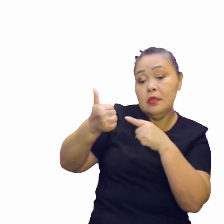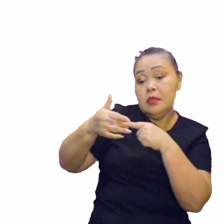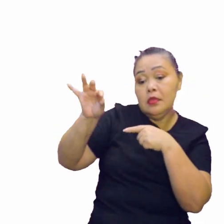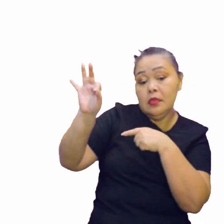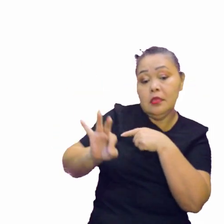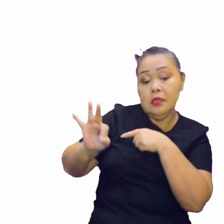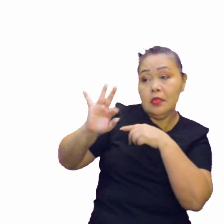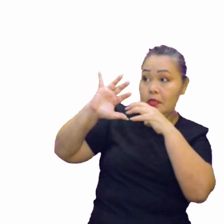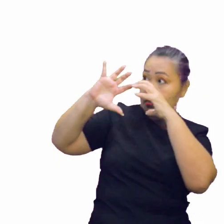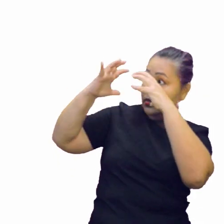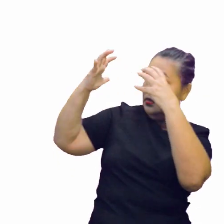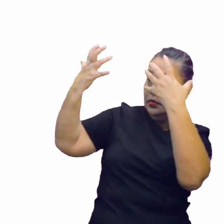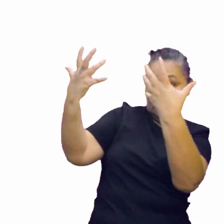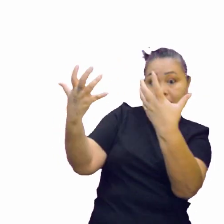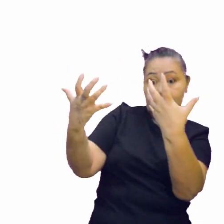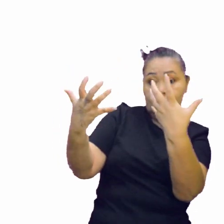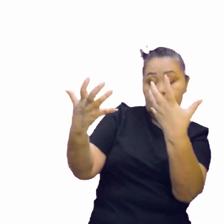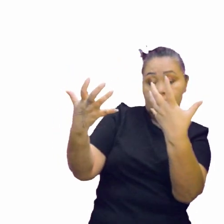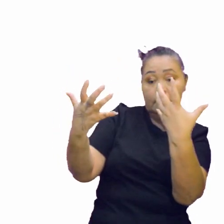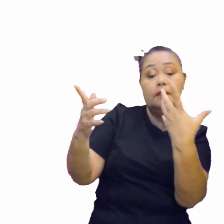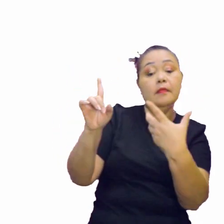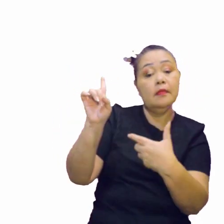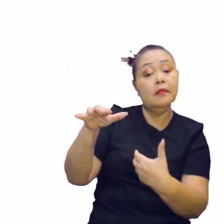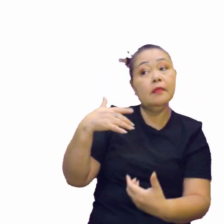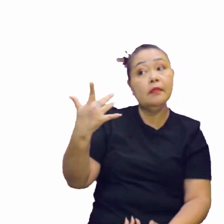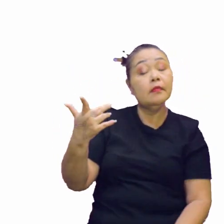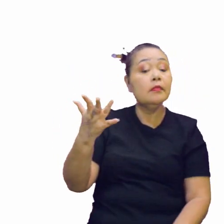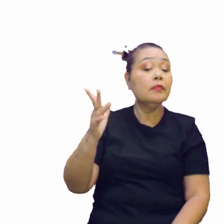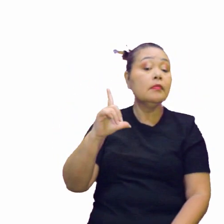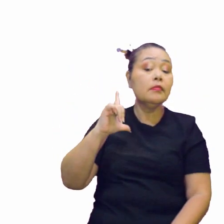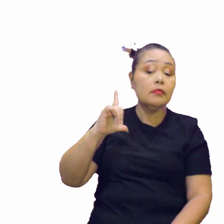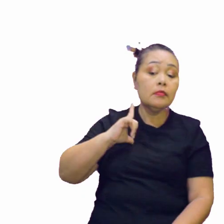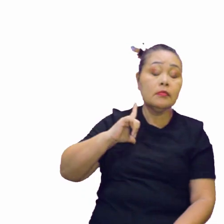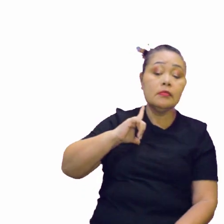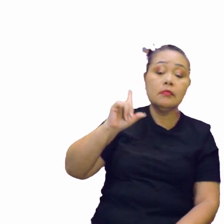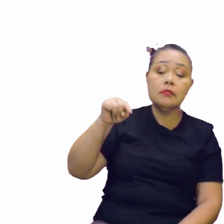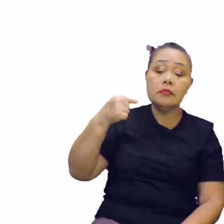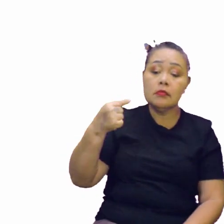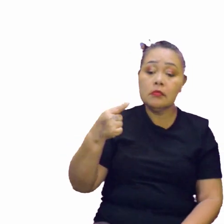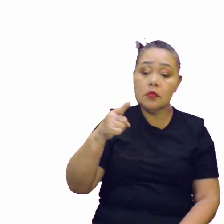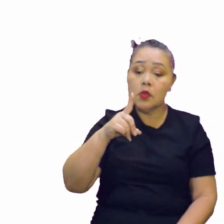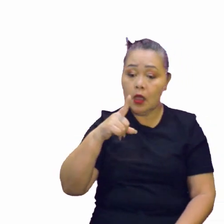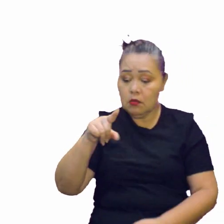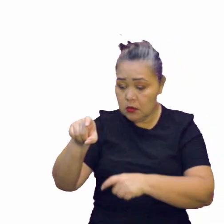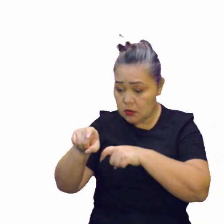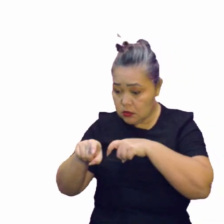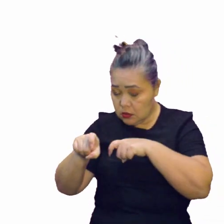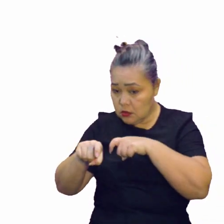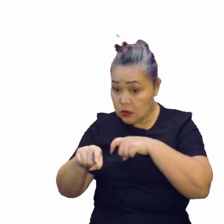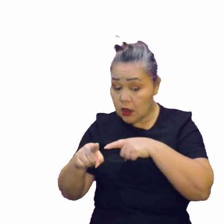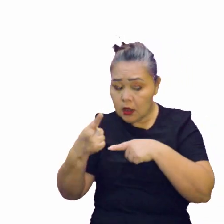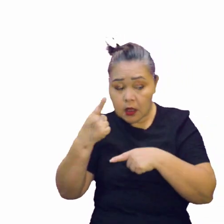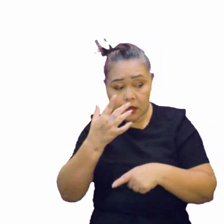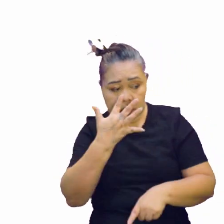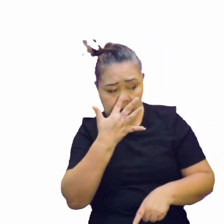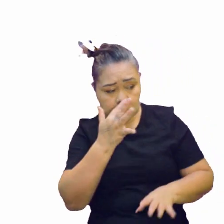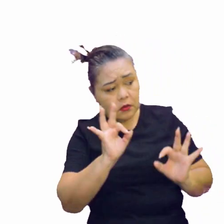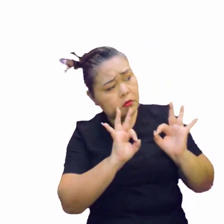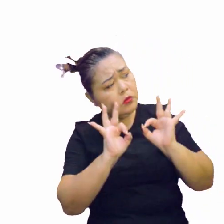copa. Claro que tem que atender não só as cultivares, mas tem que observar também o quê,